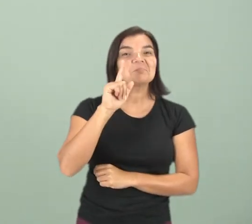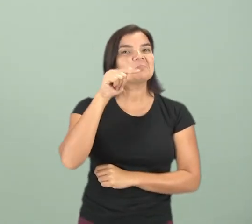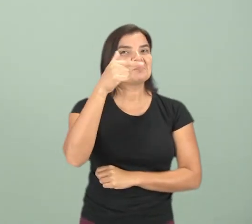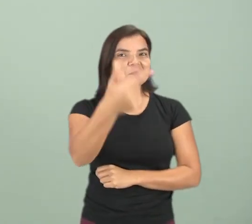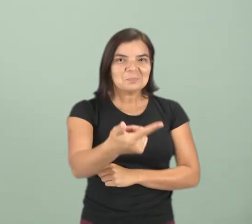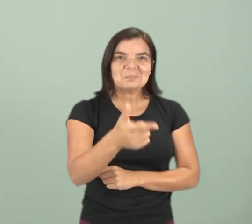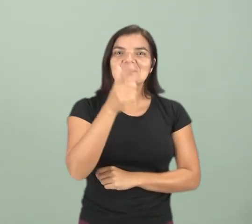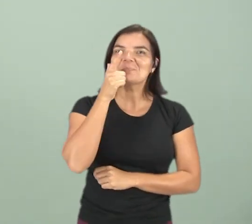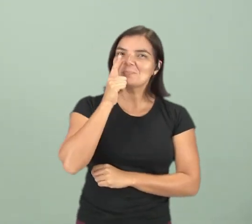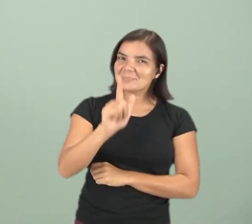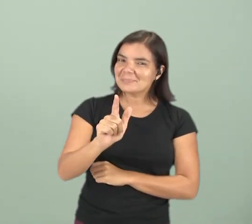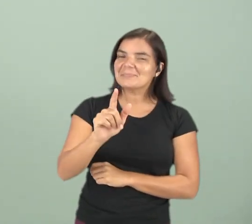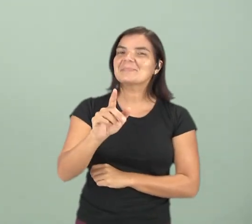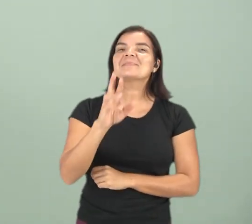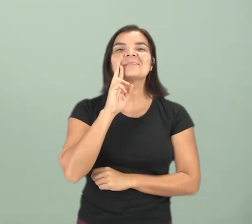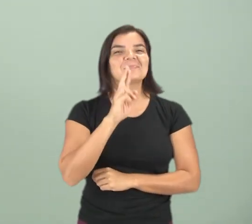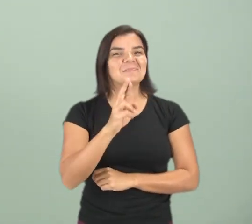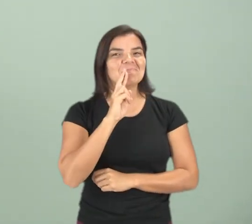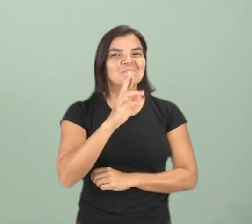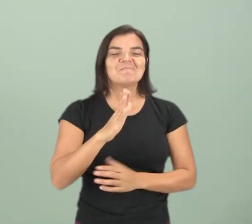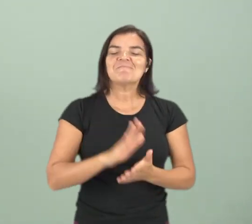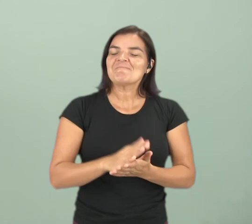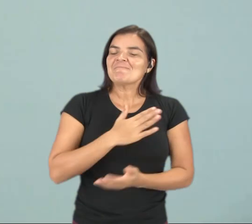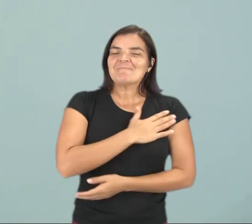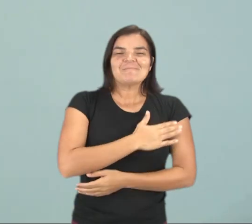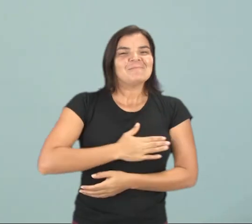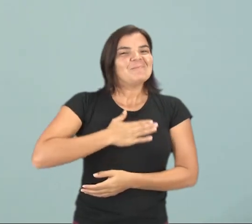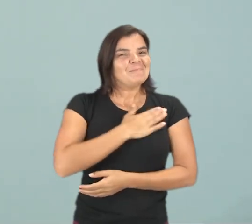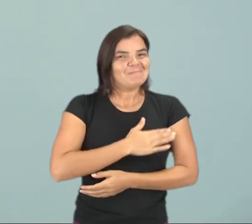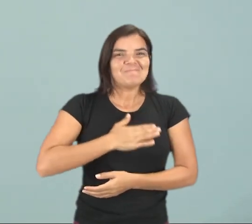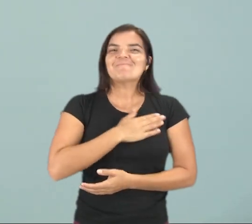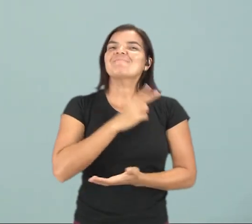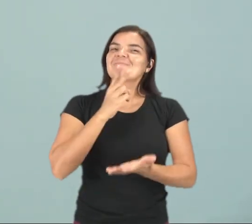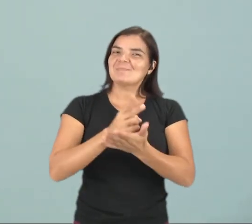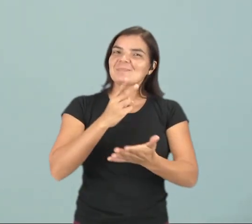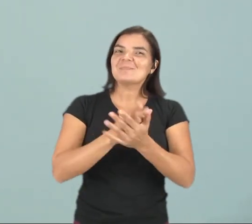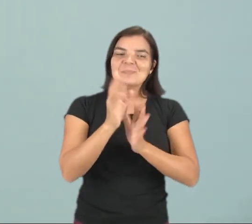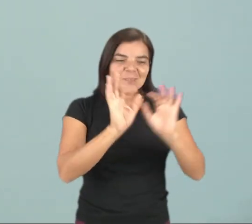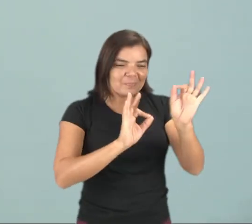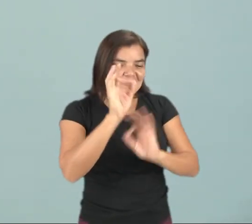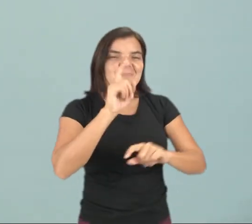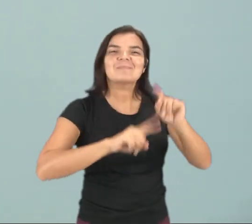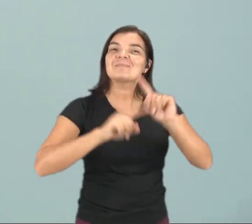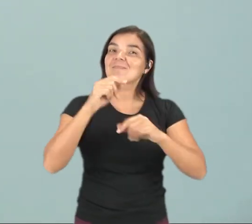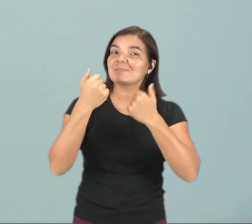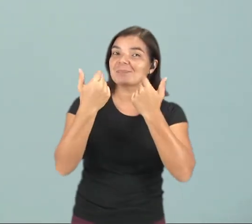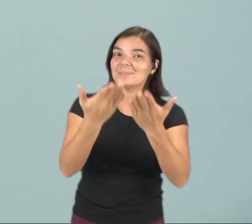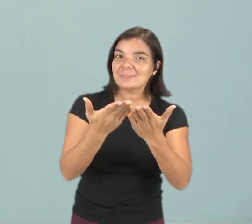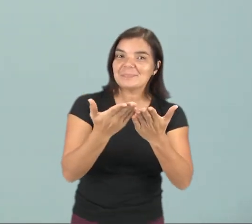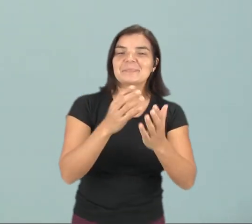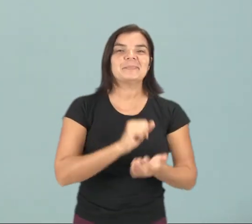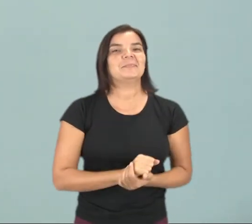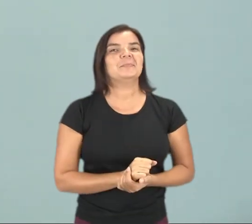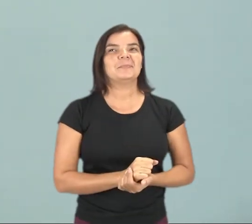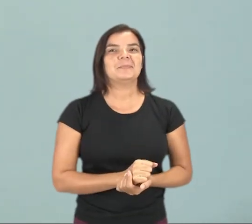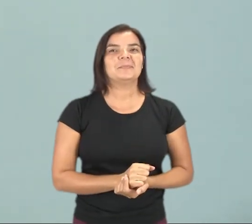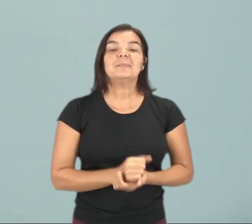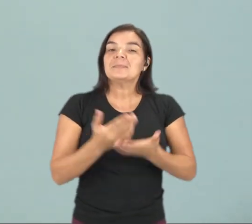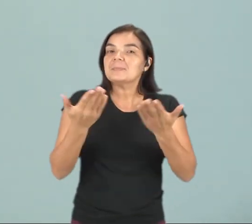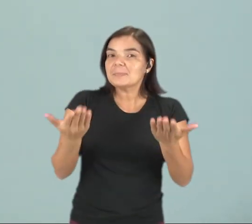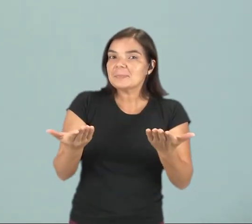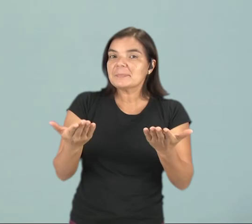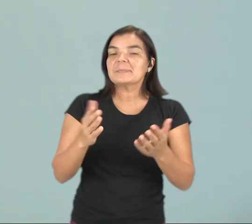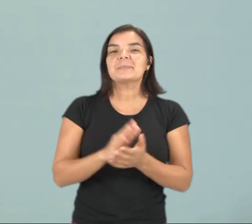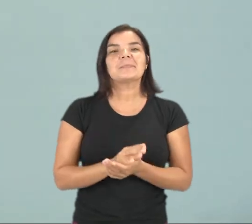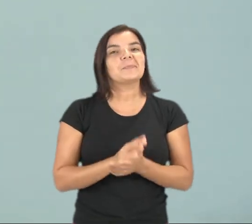lado está conseguindo responder, isso me dá satisfação de cada vez mais produzir material para você que está aí do outro lado. Então